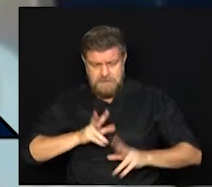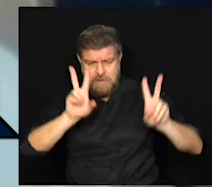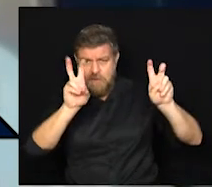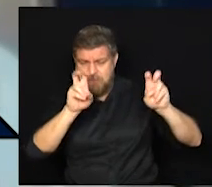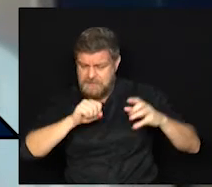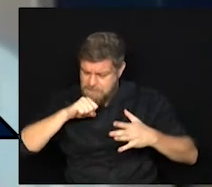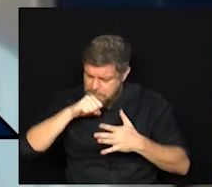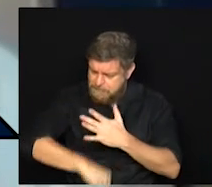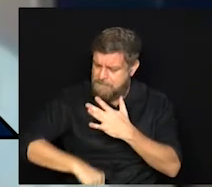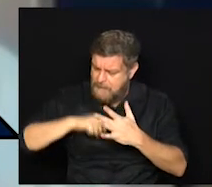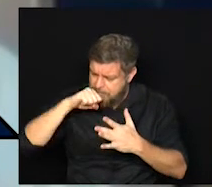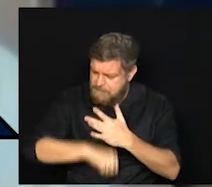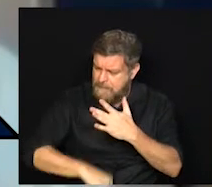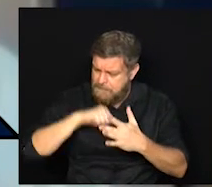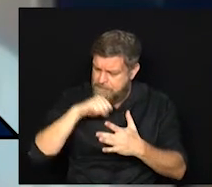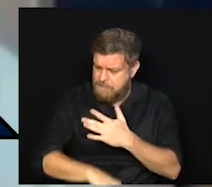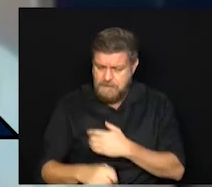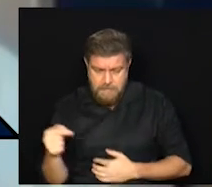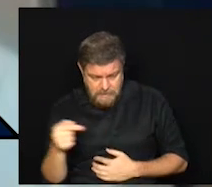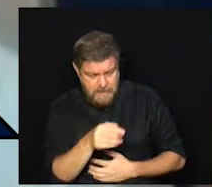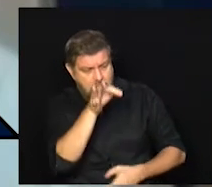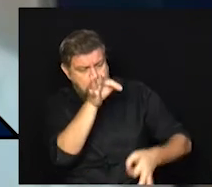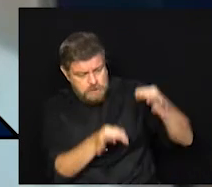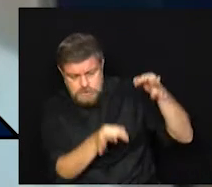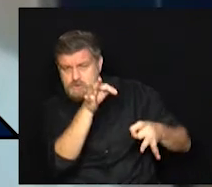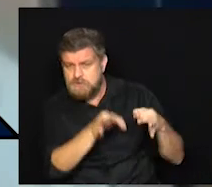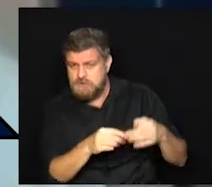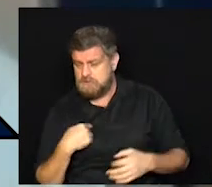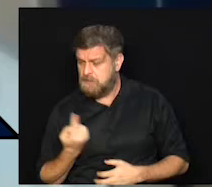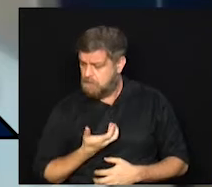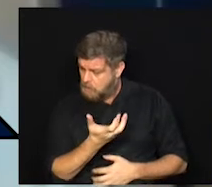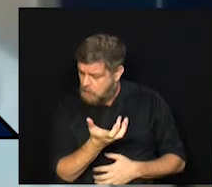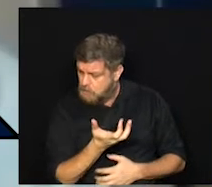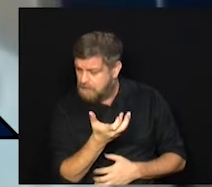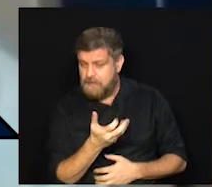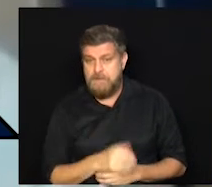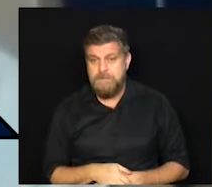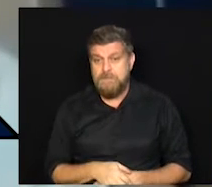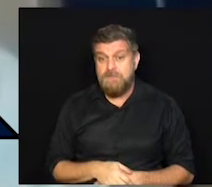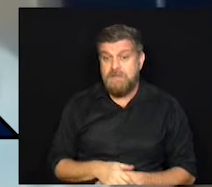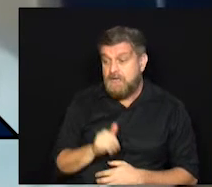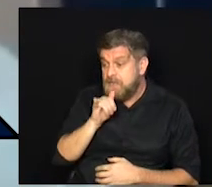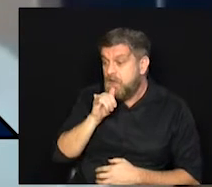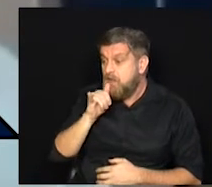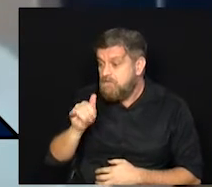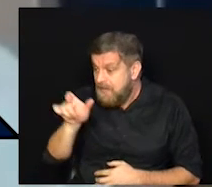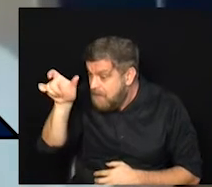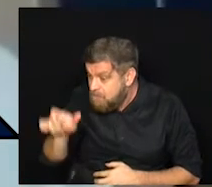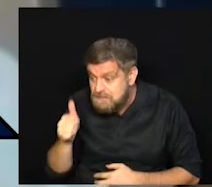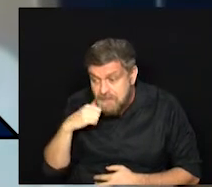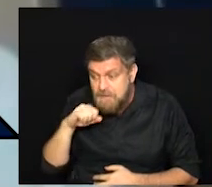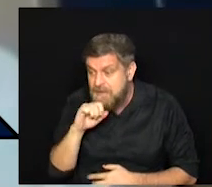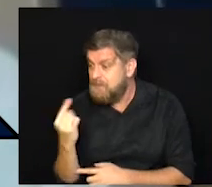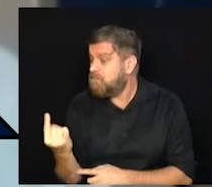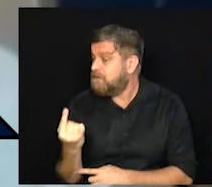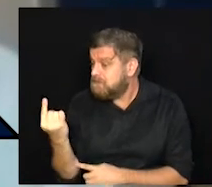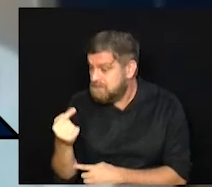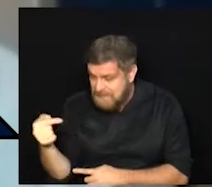bandeira quando essa causa é justa. E eu disse para essa mãe que ela não estava sozinha, não, que tem muita gente na